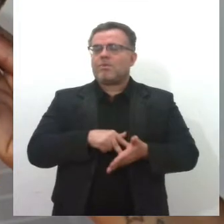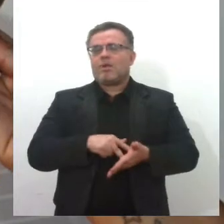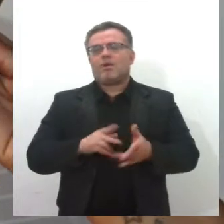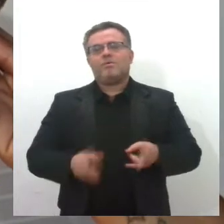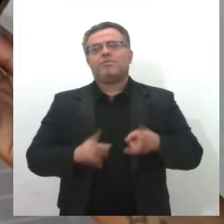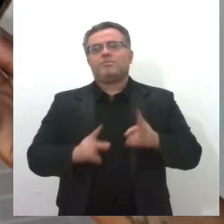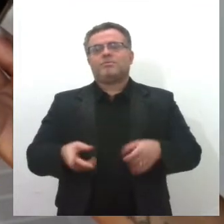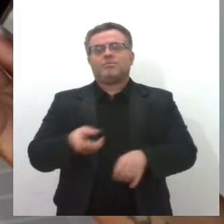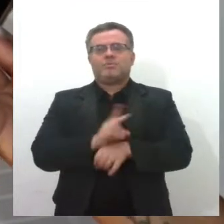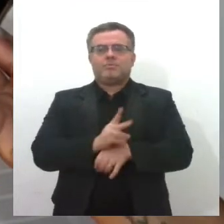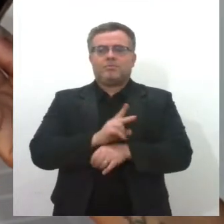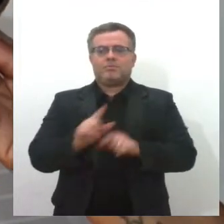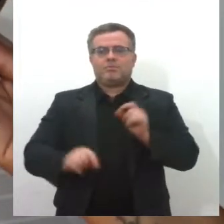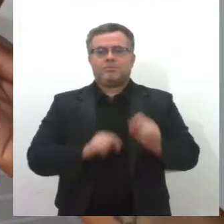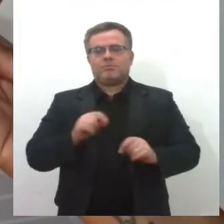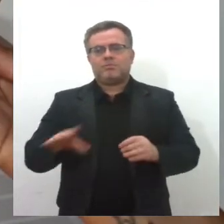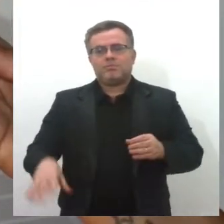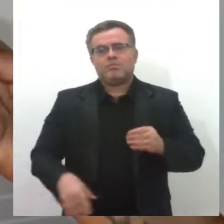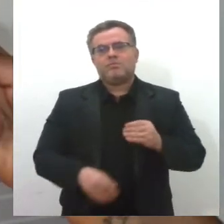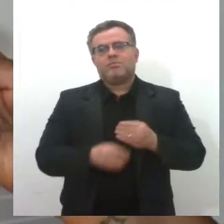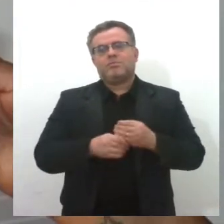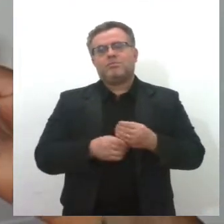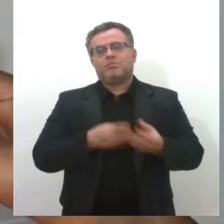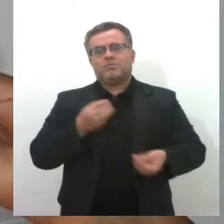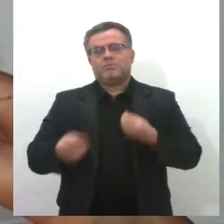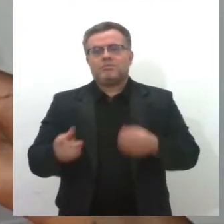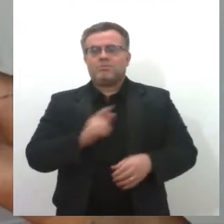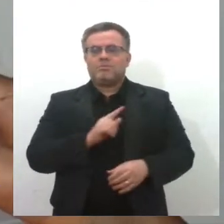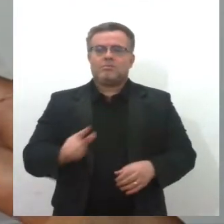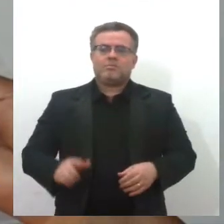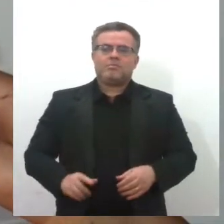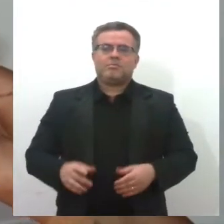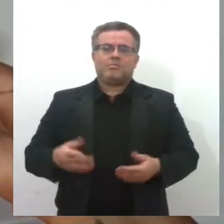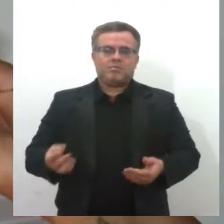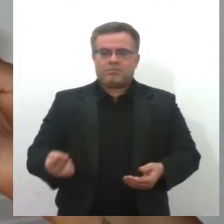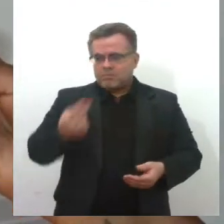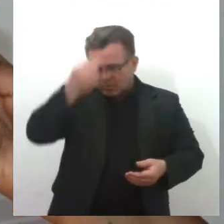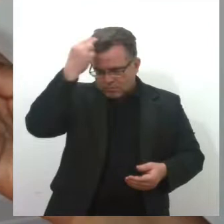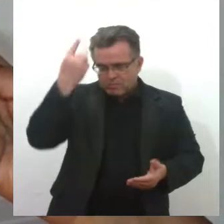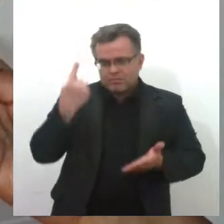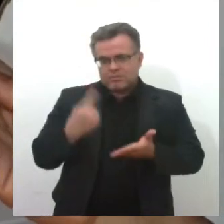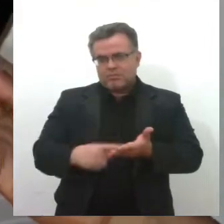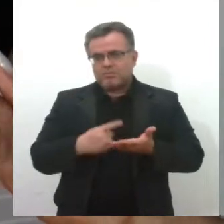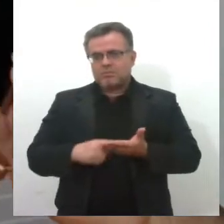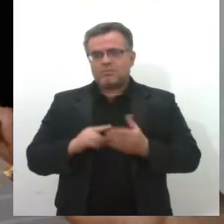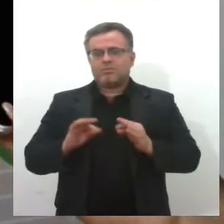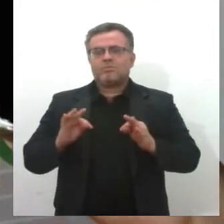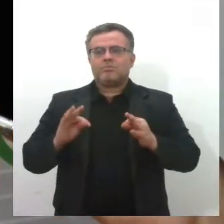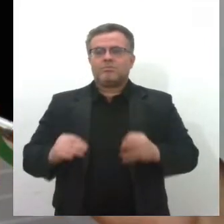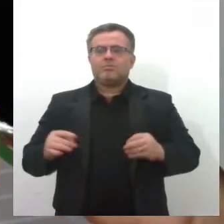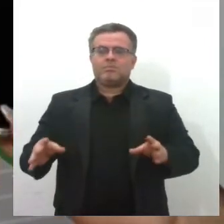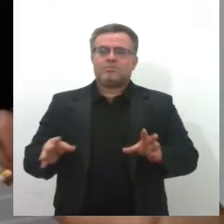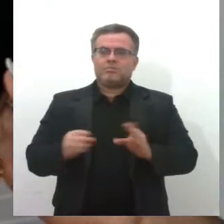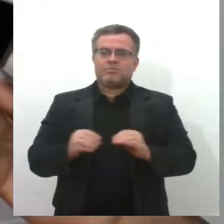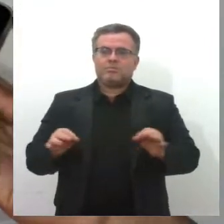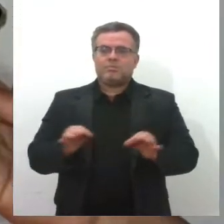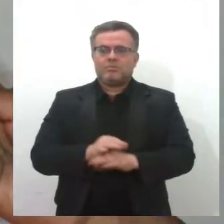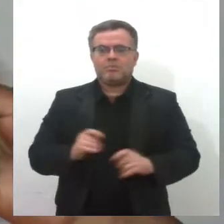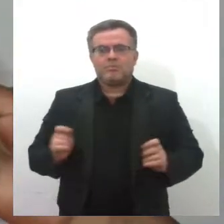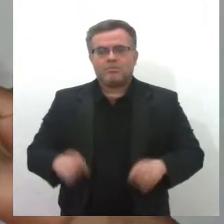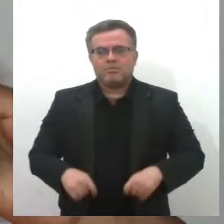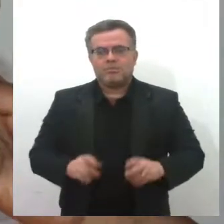fiscal implementada pelo governador Belivaldo Chagas, que fez com que se recuperasse não só a